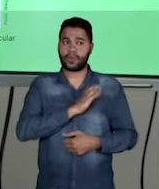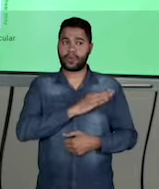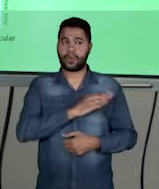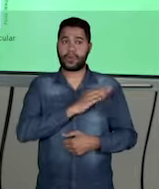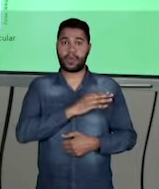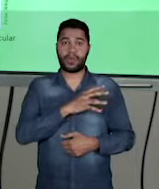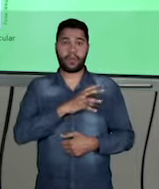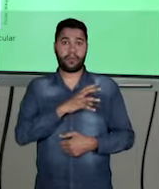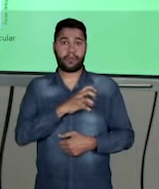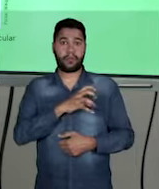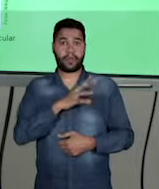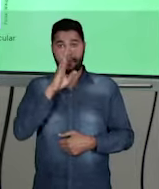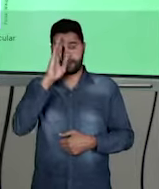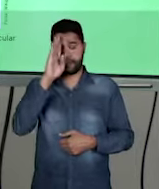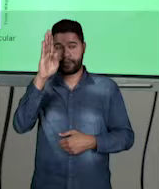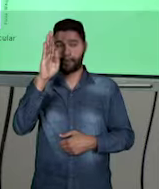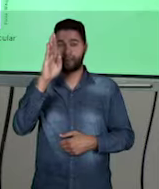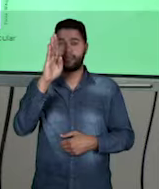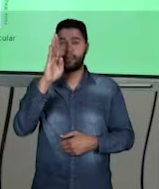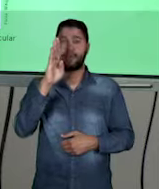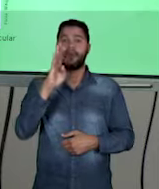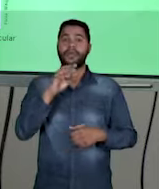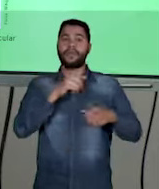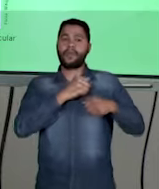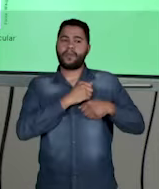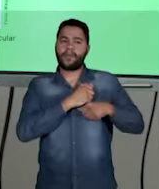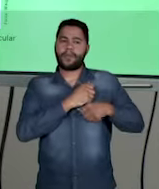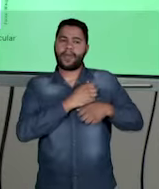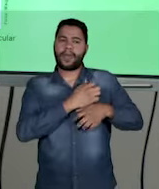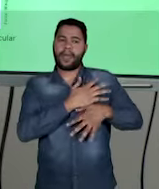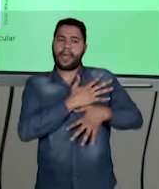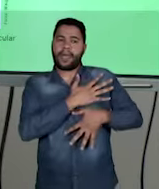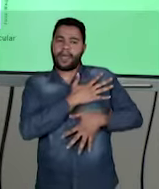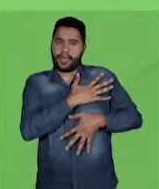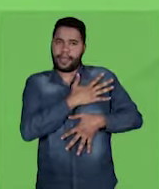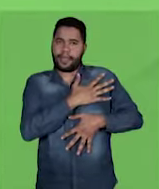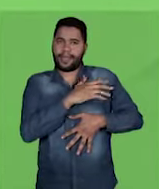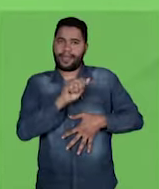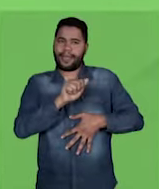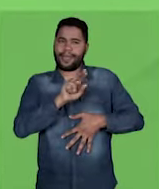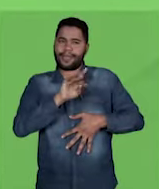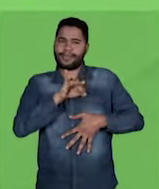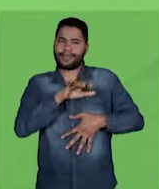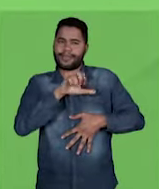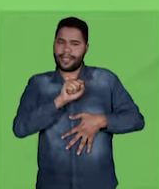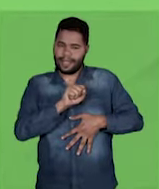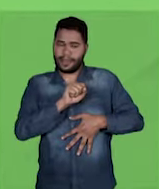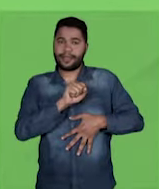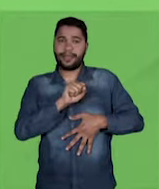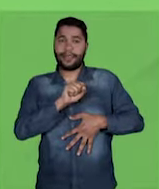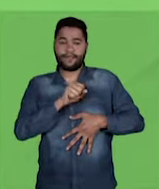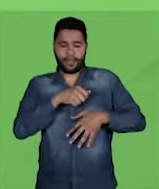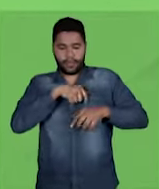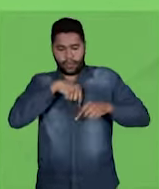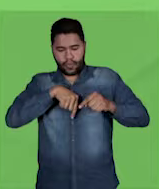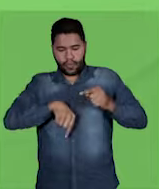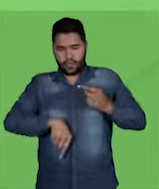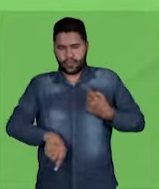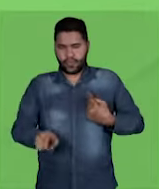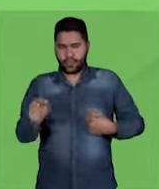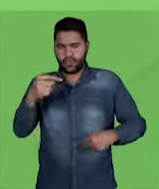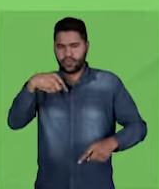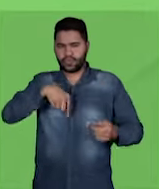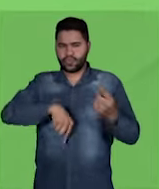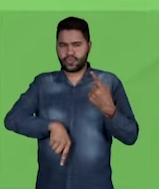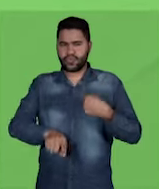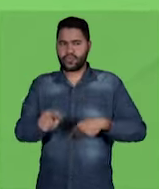órgão central e dele partem, né, as artérias e chegam às veias, vocês vão entender já